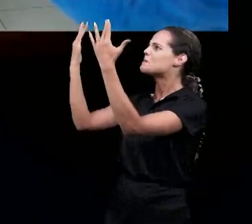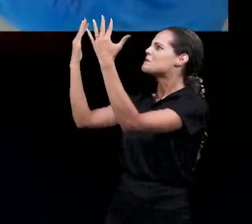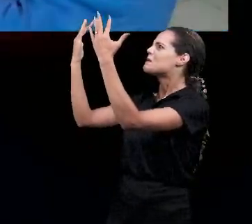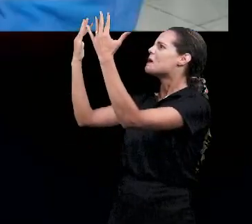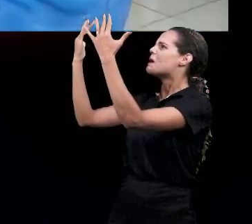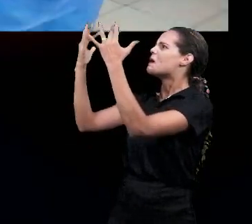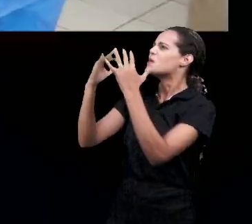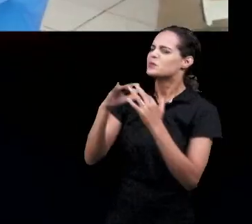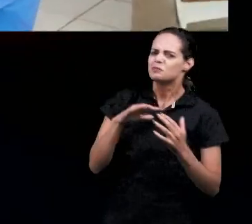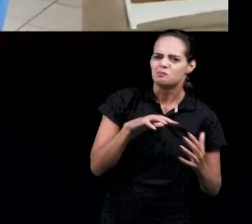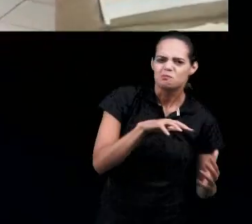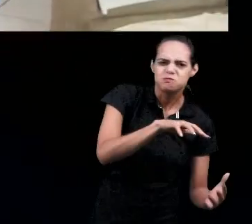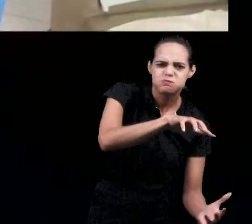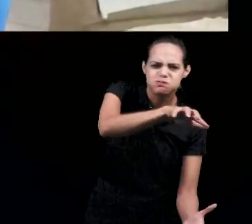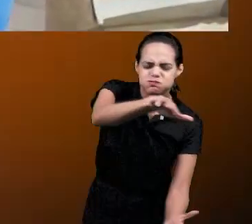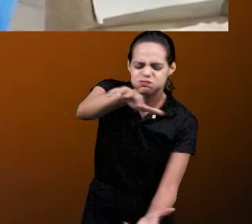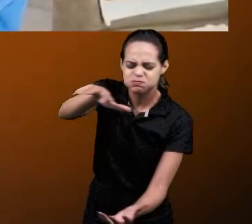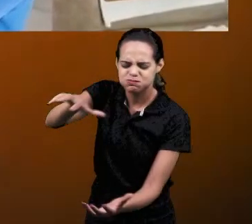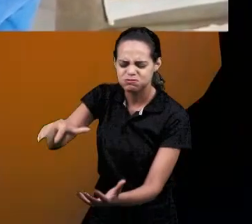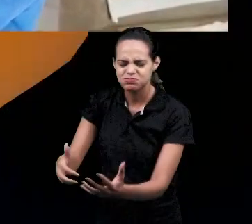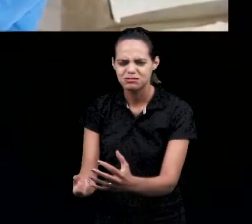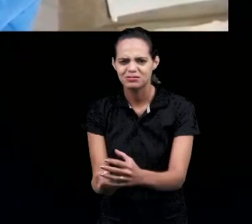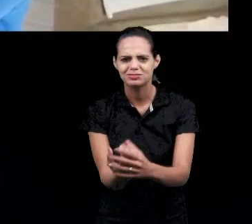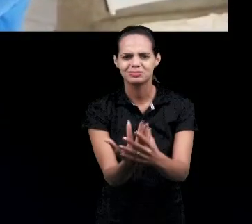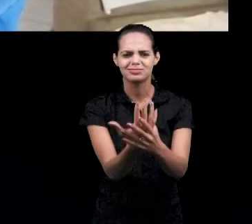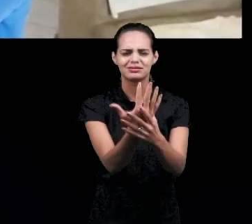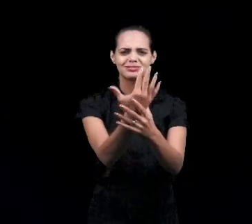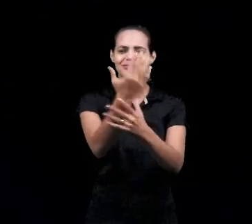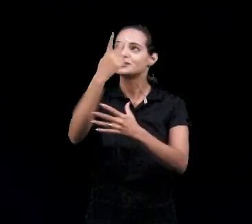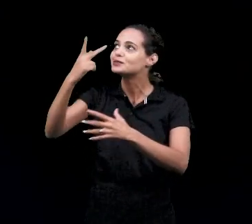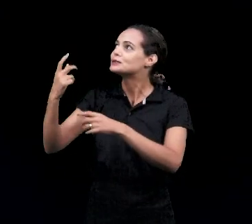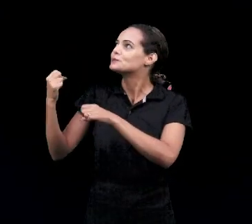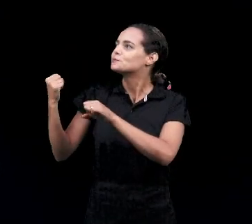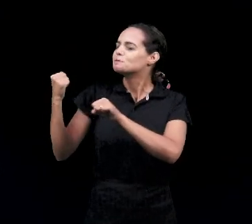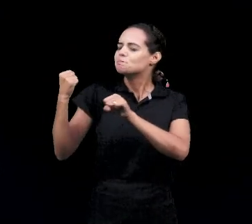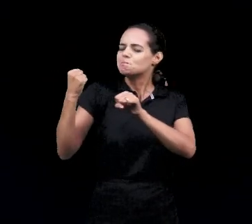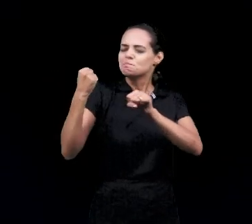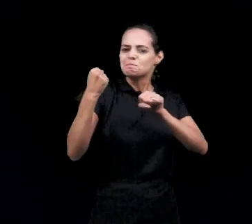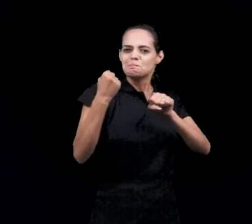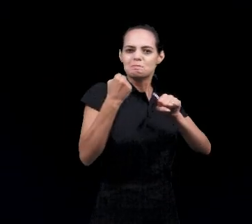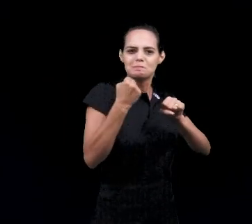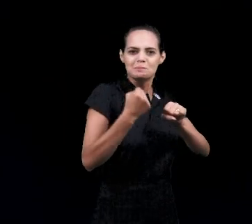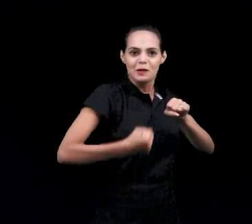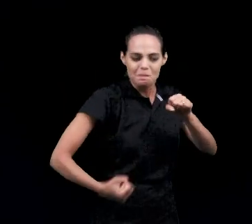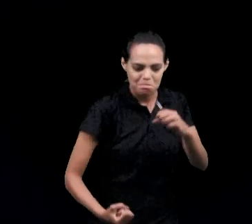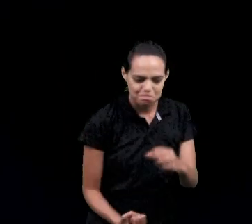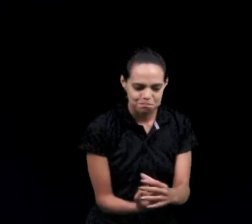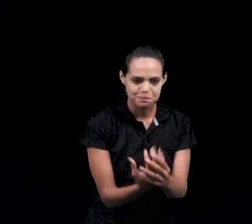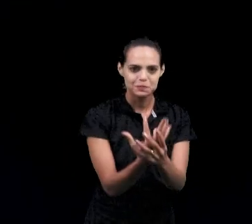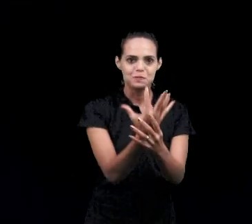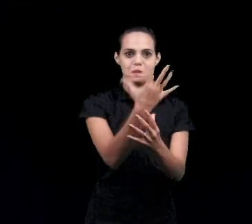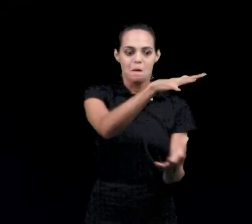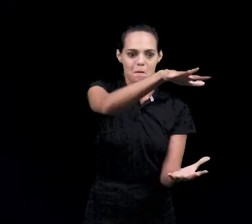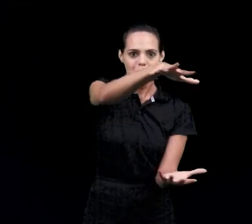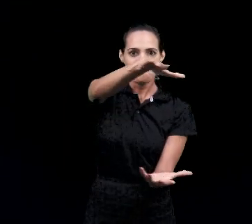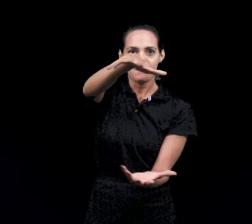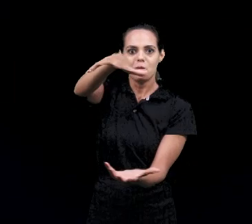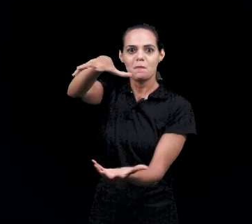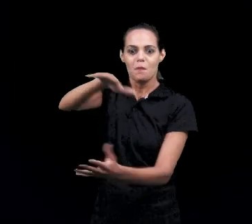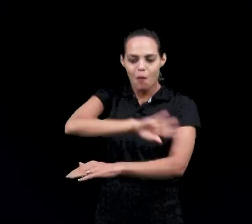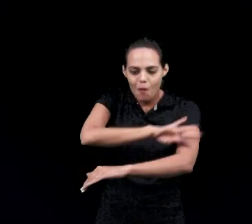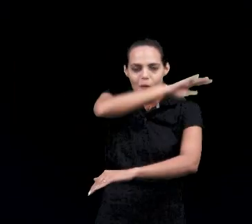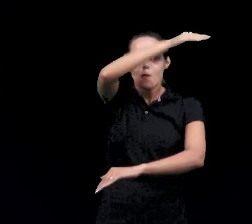tuas mãos. Com teu poder fundaste a terra, levantaste